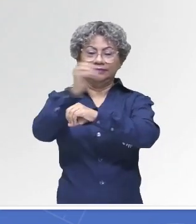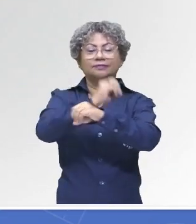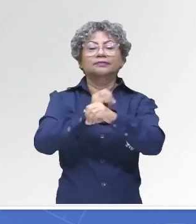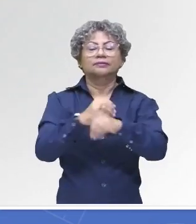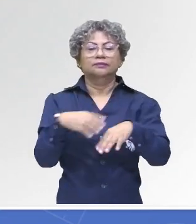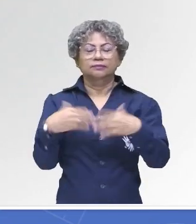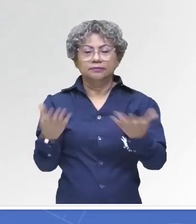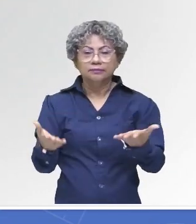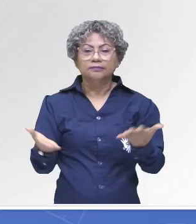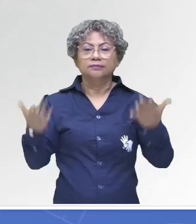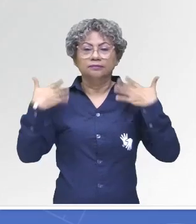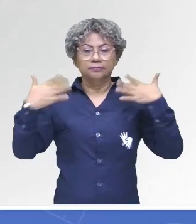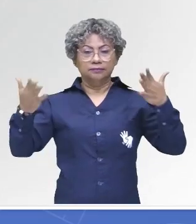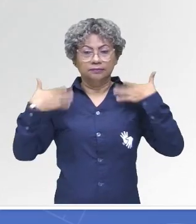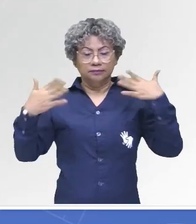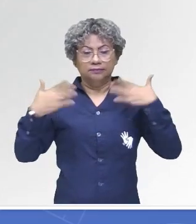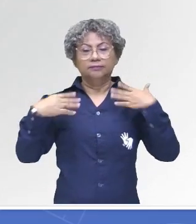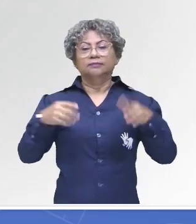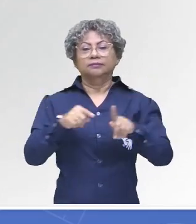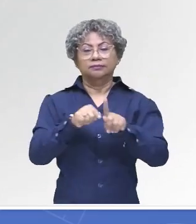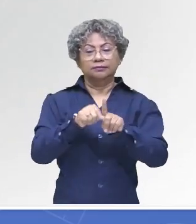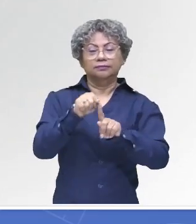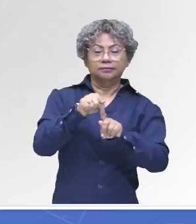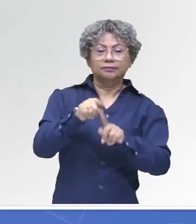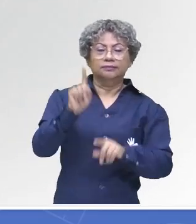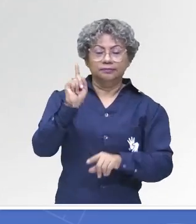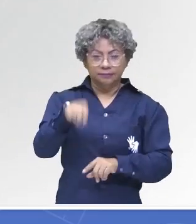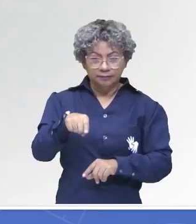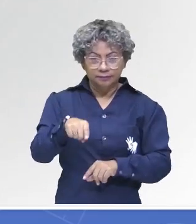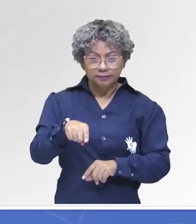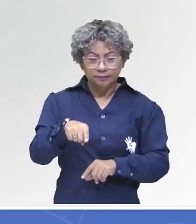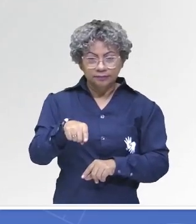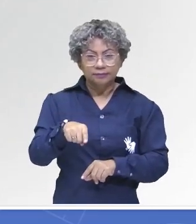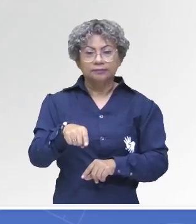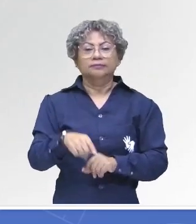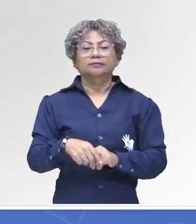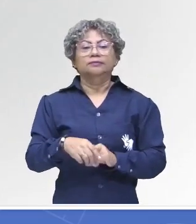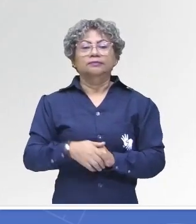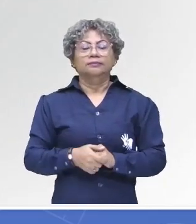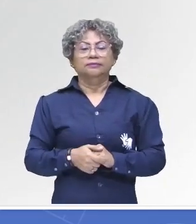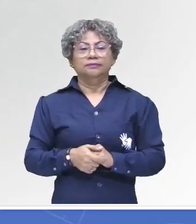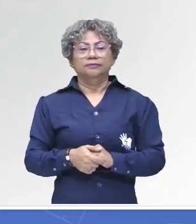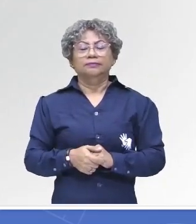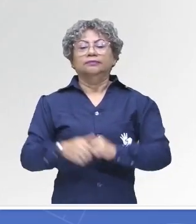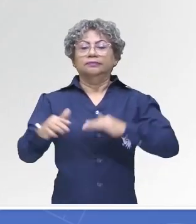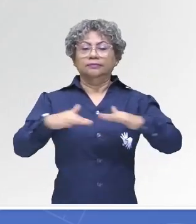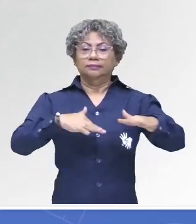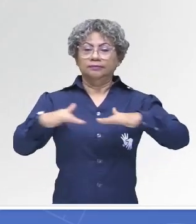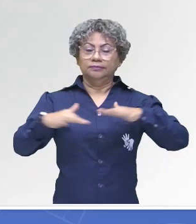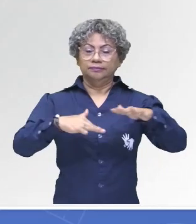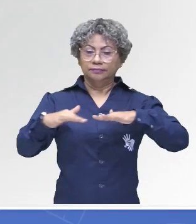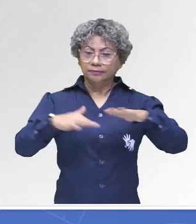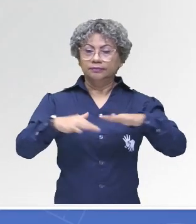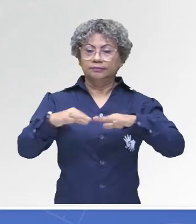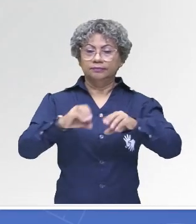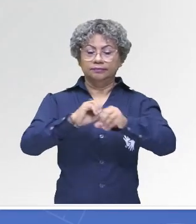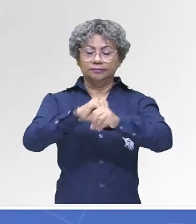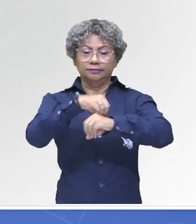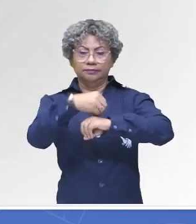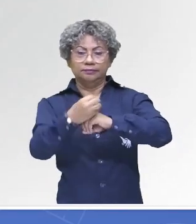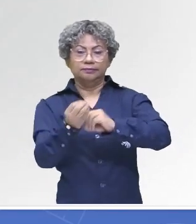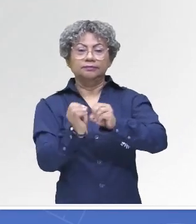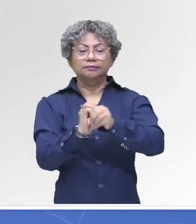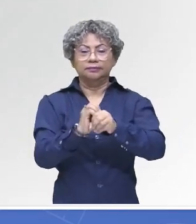que a temperatura é a energia cinética média do movimento dessas moléculas, tá certo?